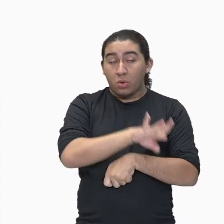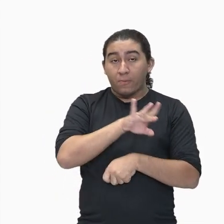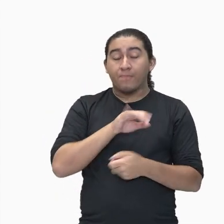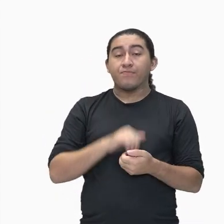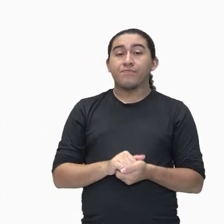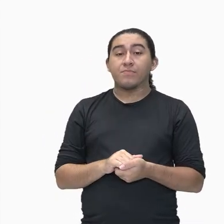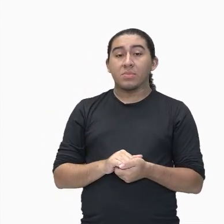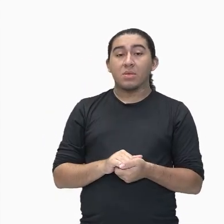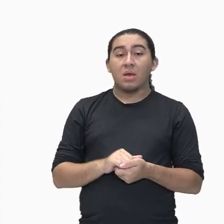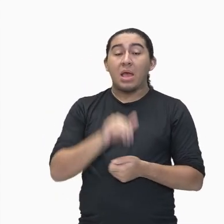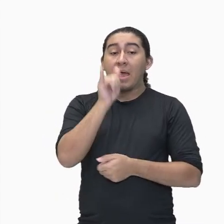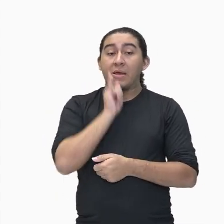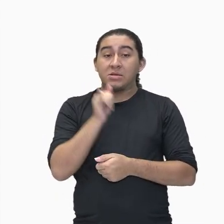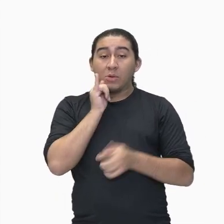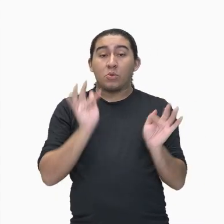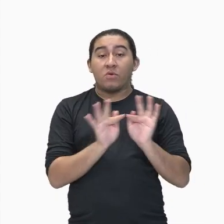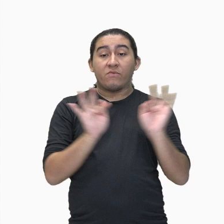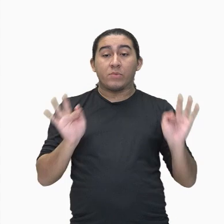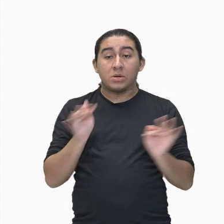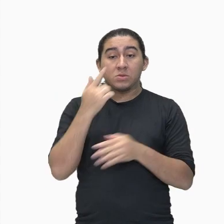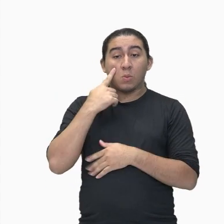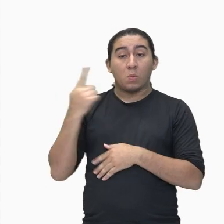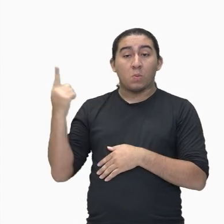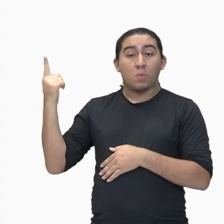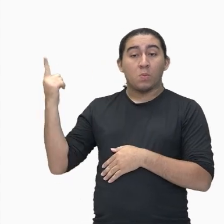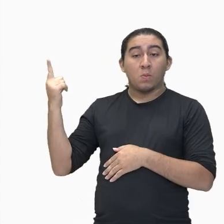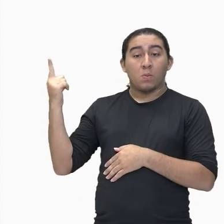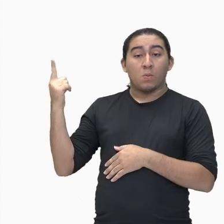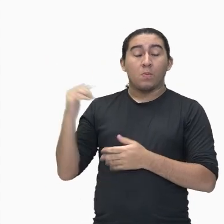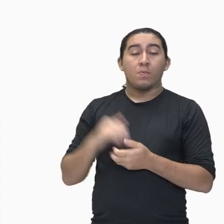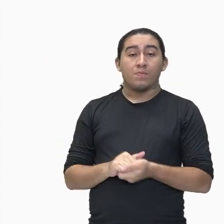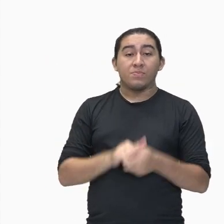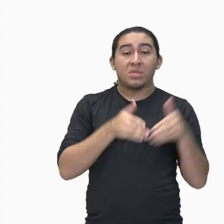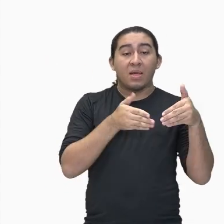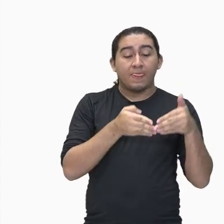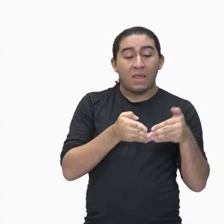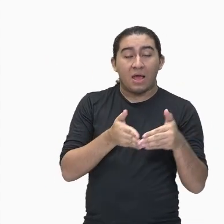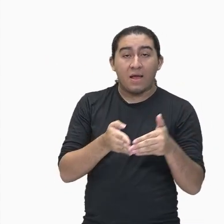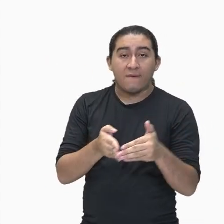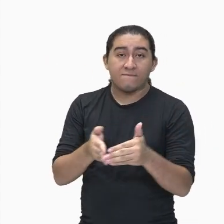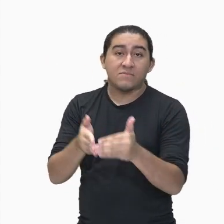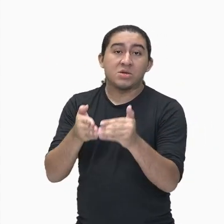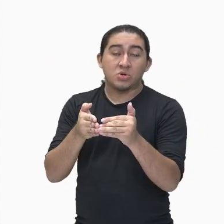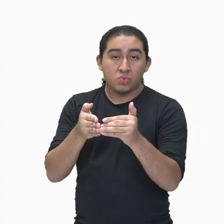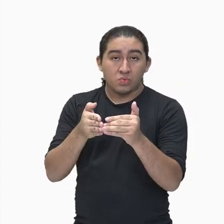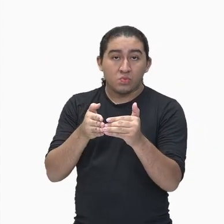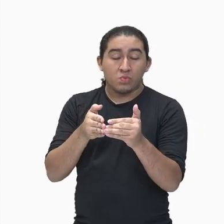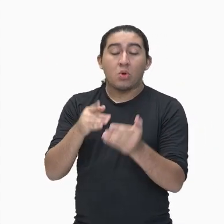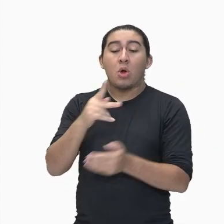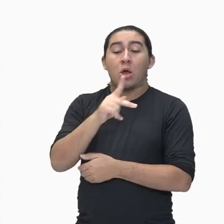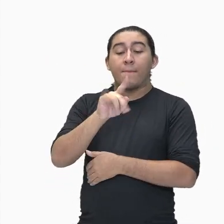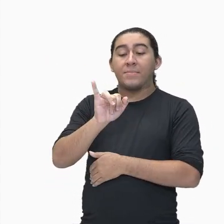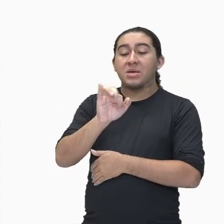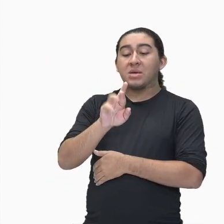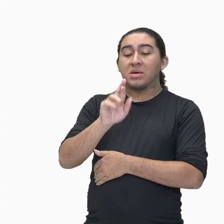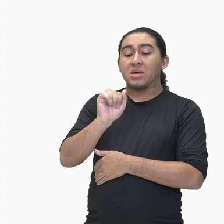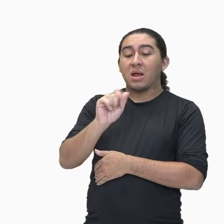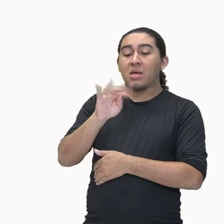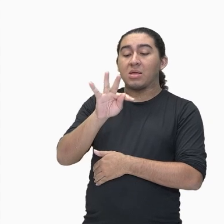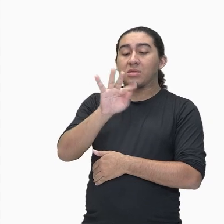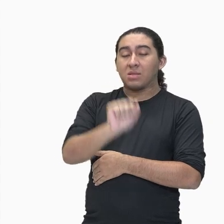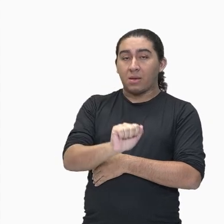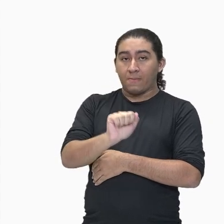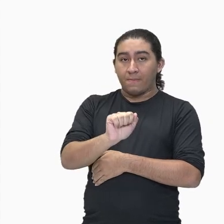nós temos o exemplo aí que dá para perceber, navio pirata. Navio é o